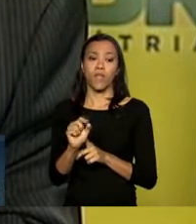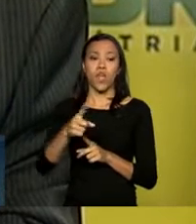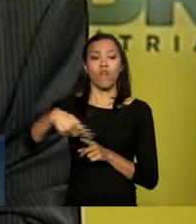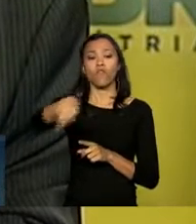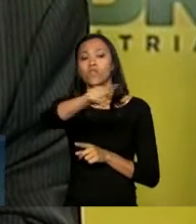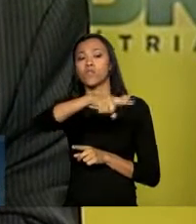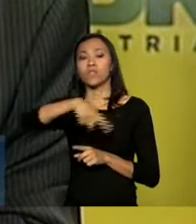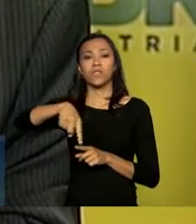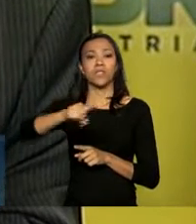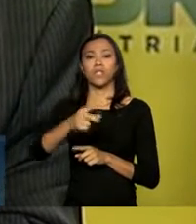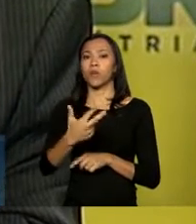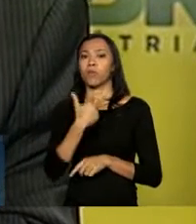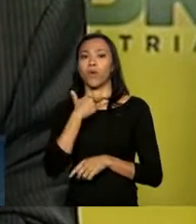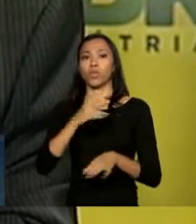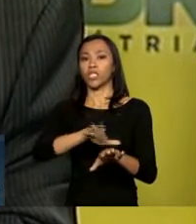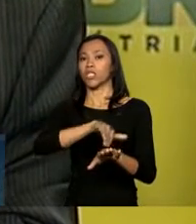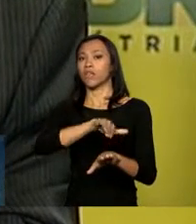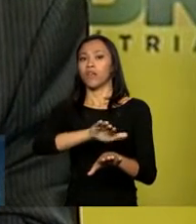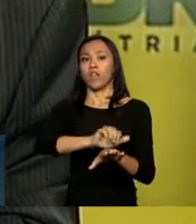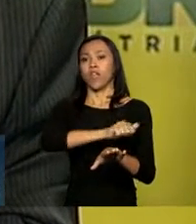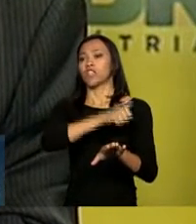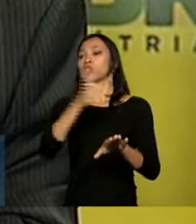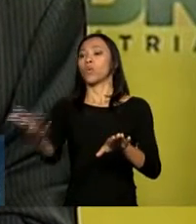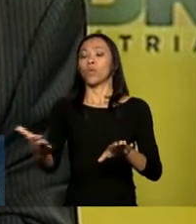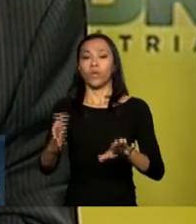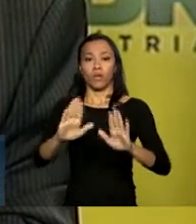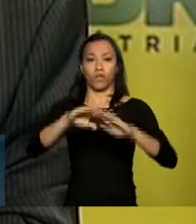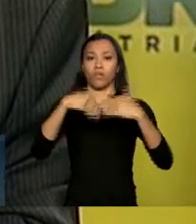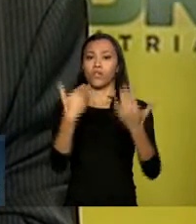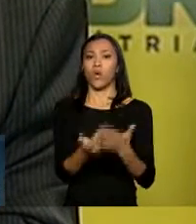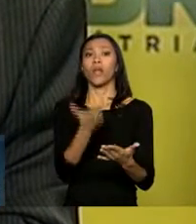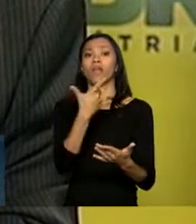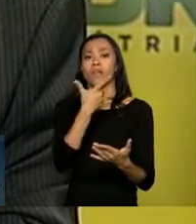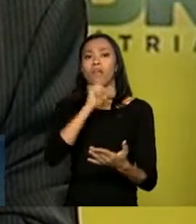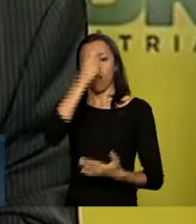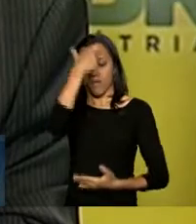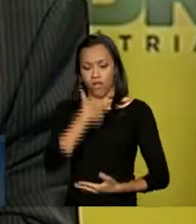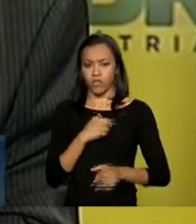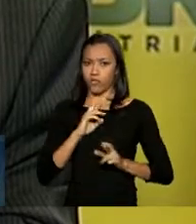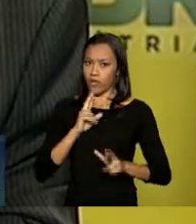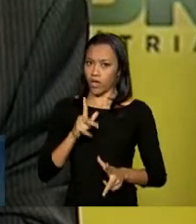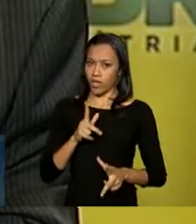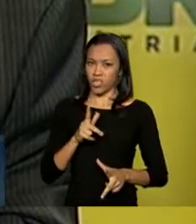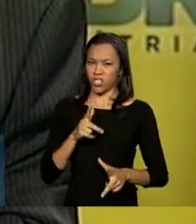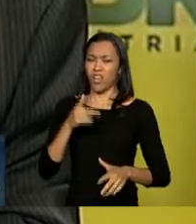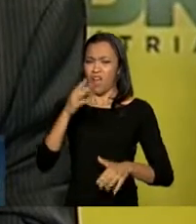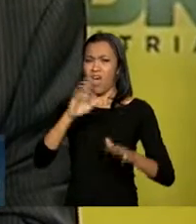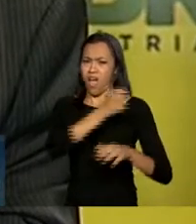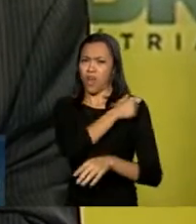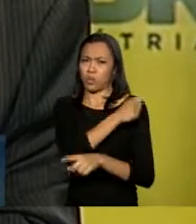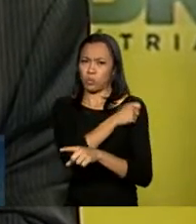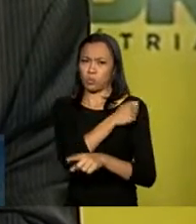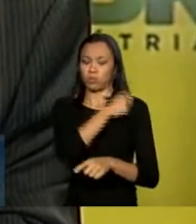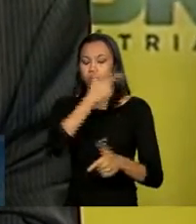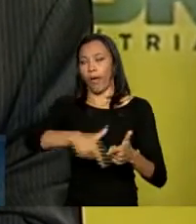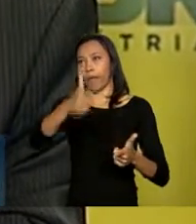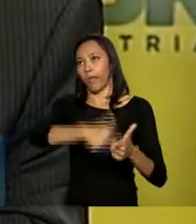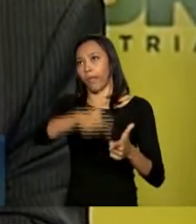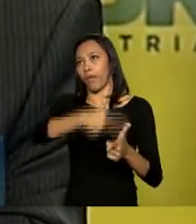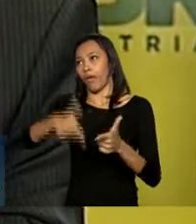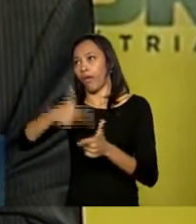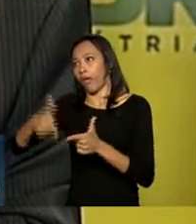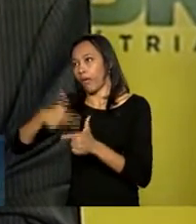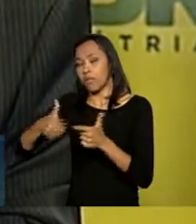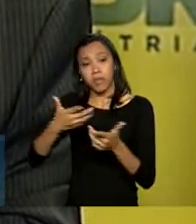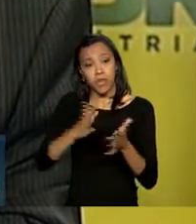não pode excluir da escola quem é diferente. Mesmo alunos ditos problemáticos têm que ficar, porque fazem